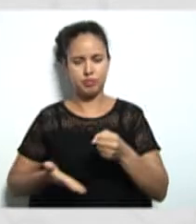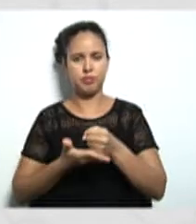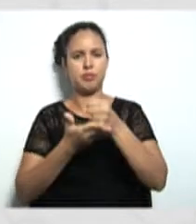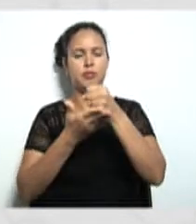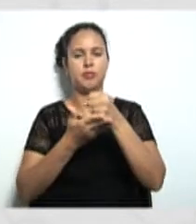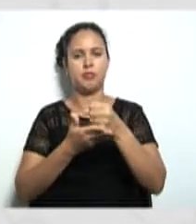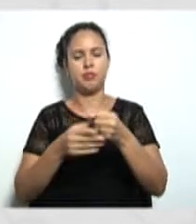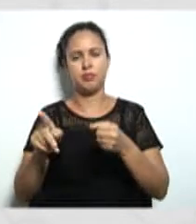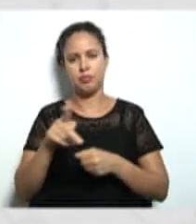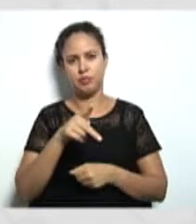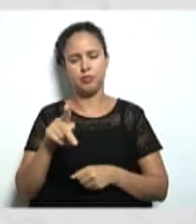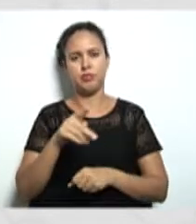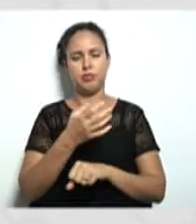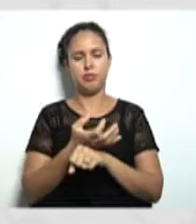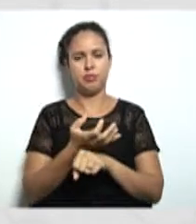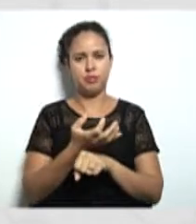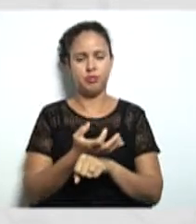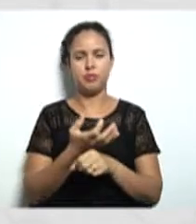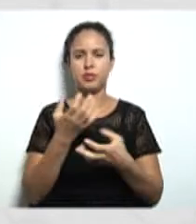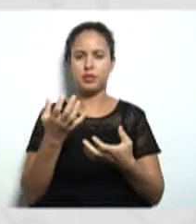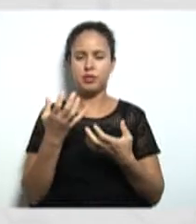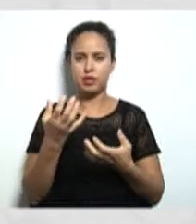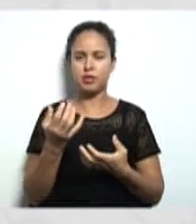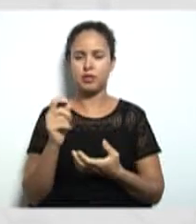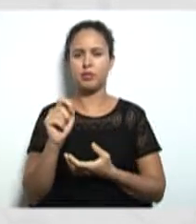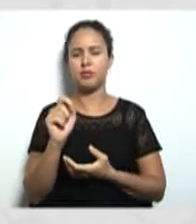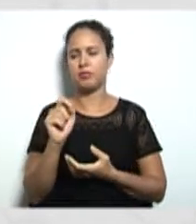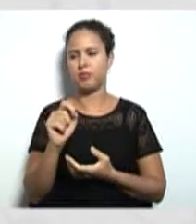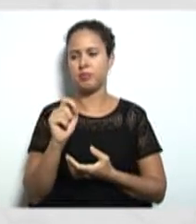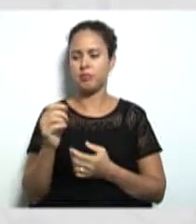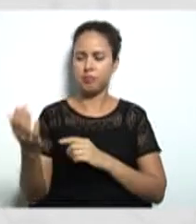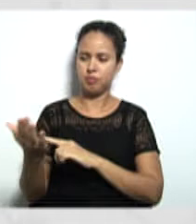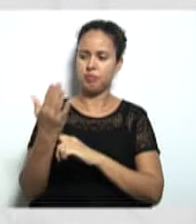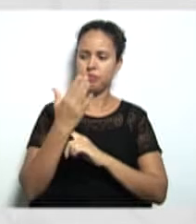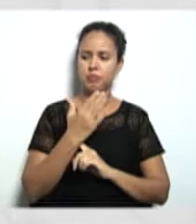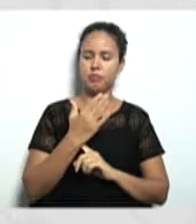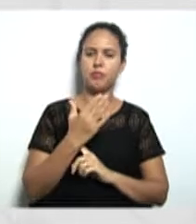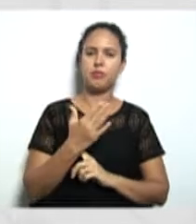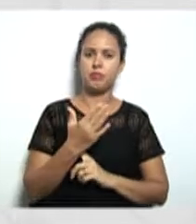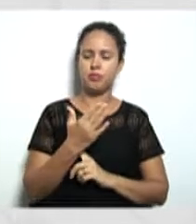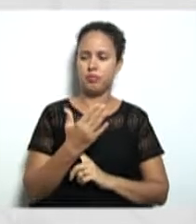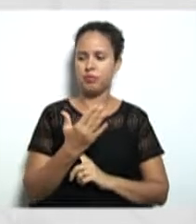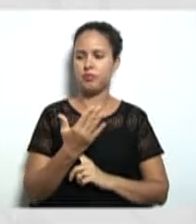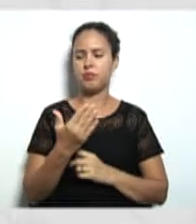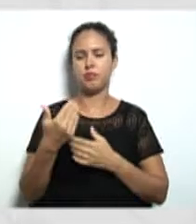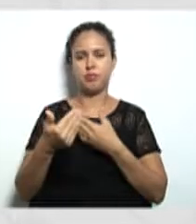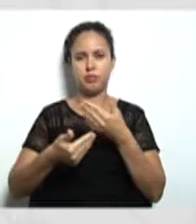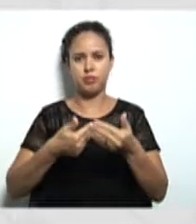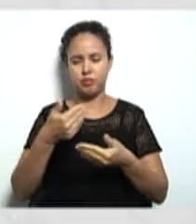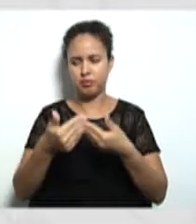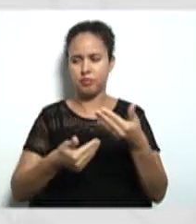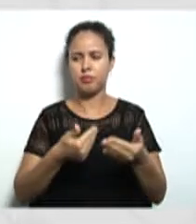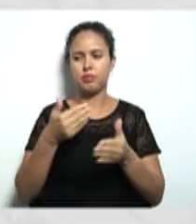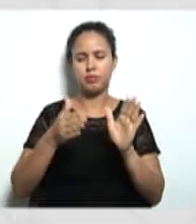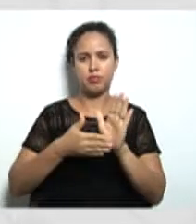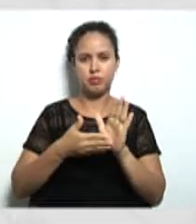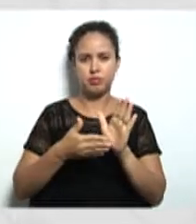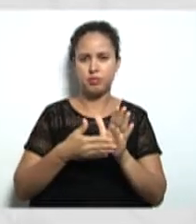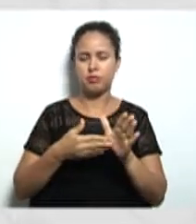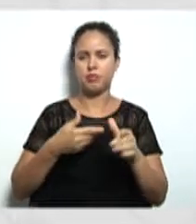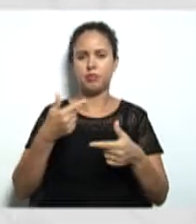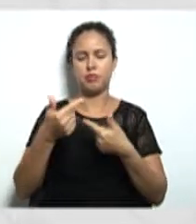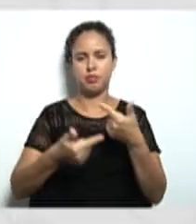que requeram a contribuição com adequados níveis de conhecimento, habilidade ou no desenvolvimento de planos de trabalho. Ou